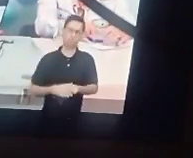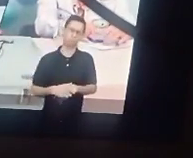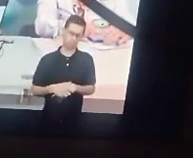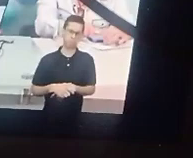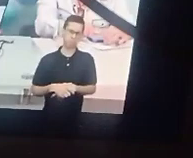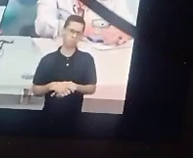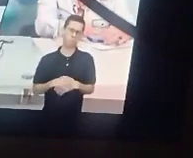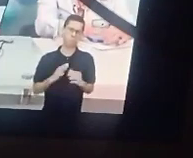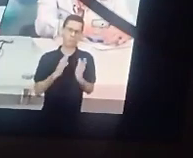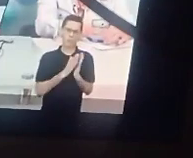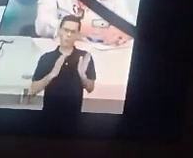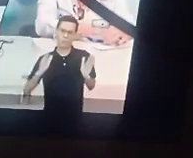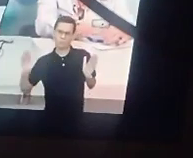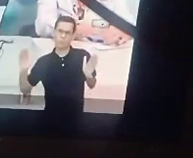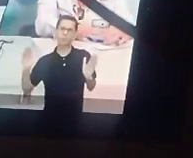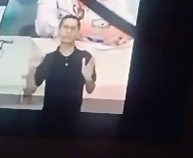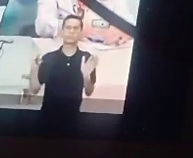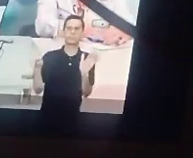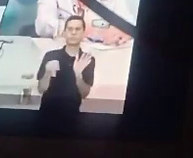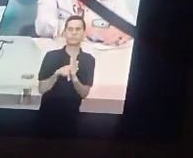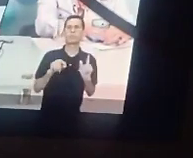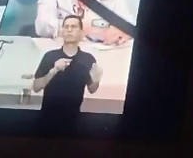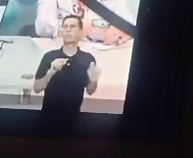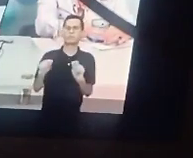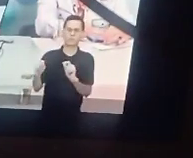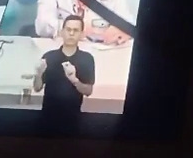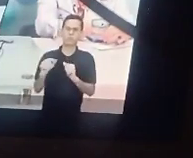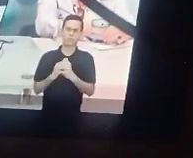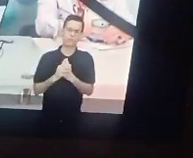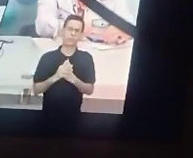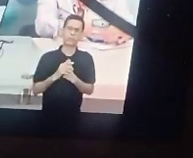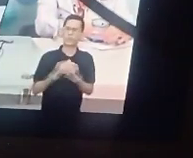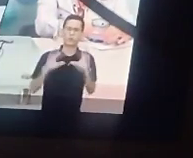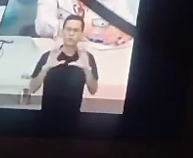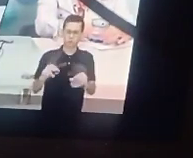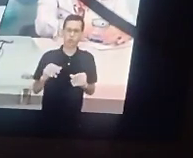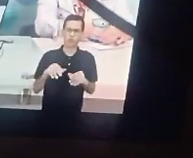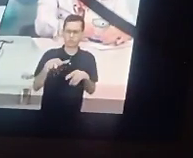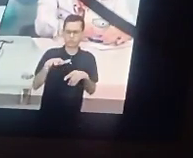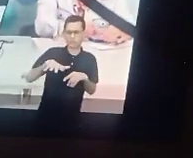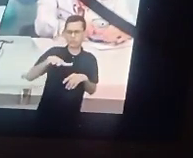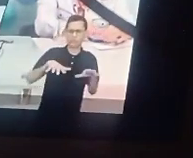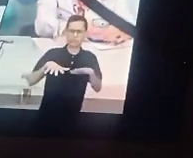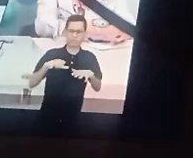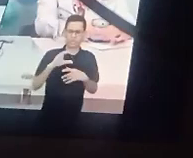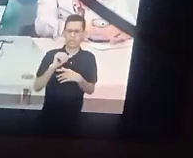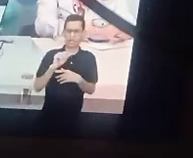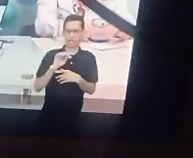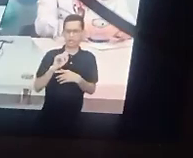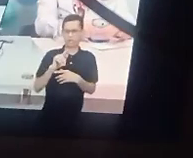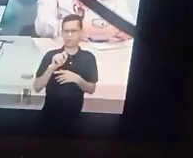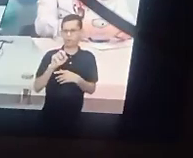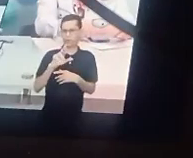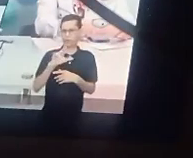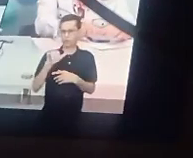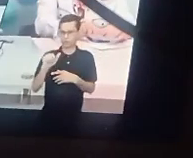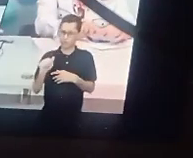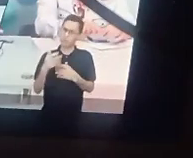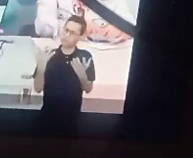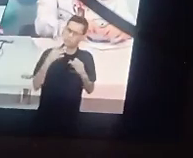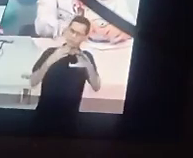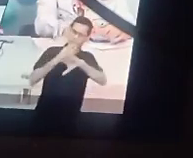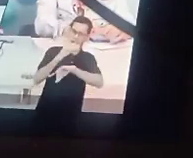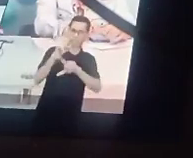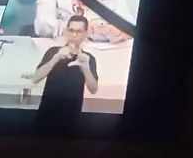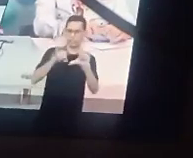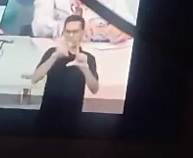Então, o processo de inscrição é obrigatório para todos os docentes de todas as categorias, ok? Então, acessem a sede,